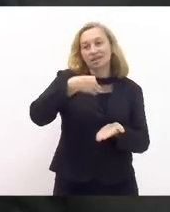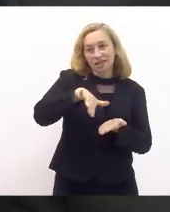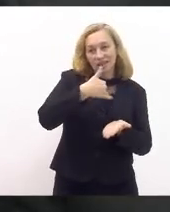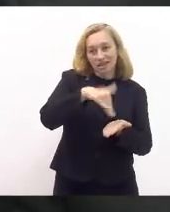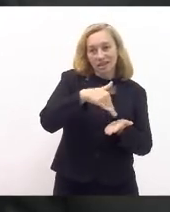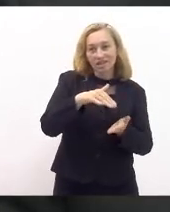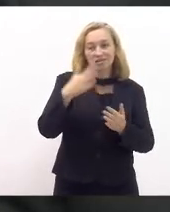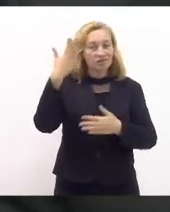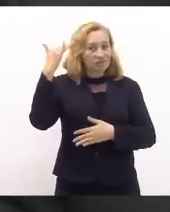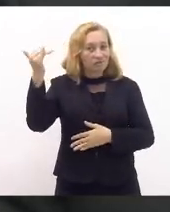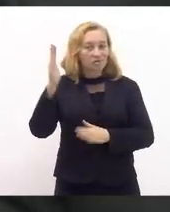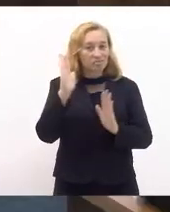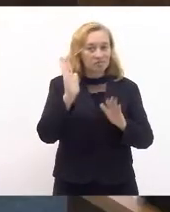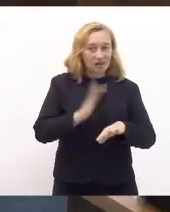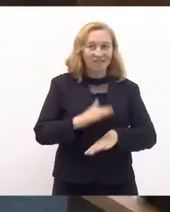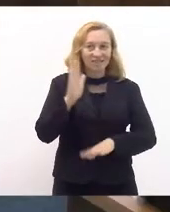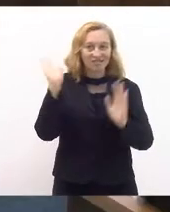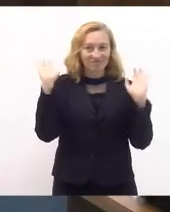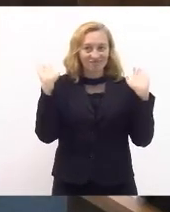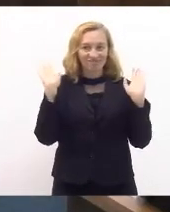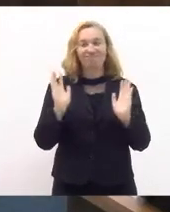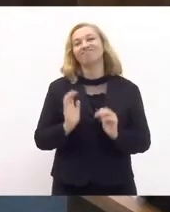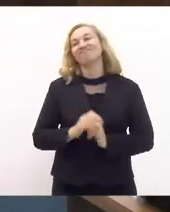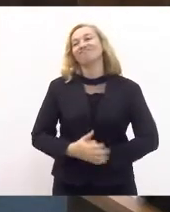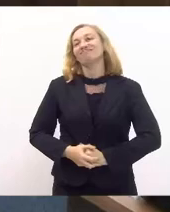muito sucesso.